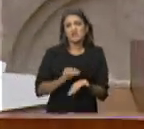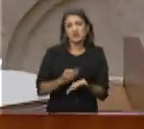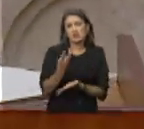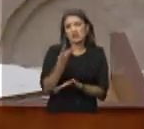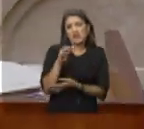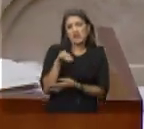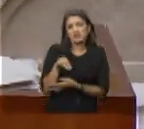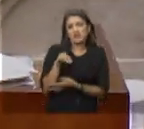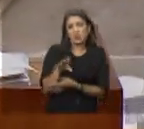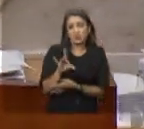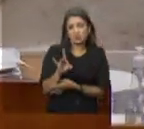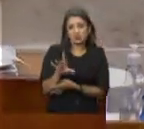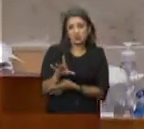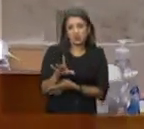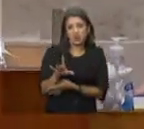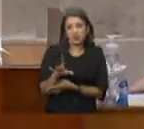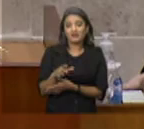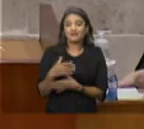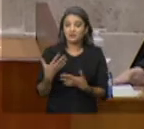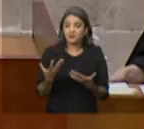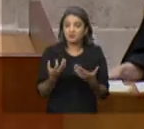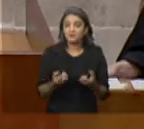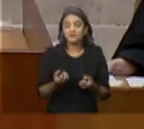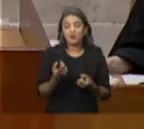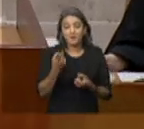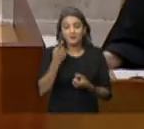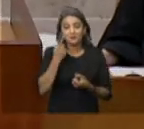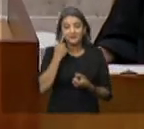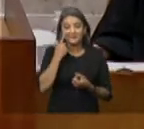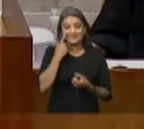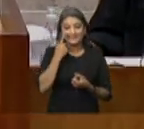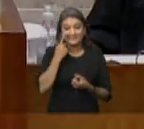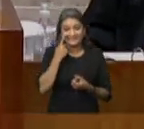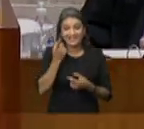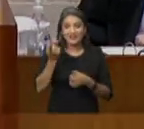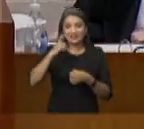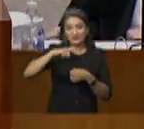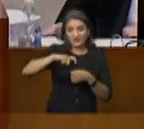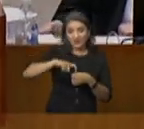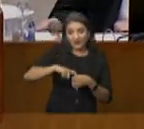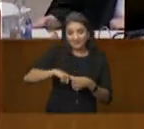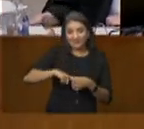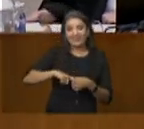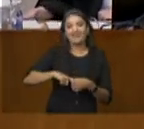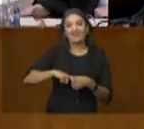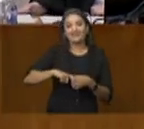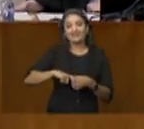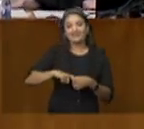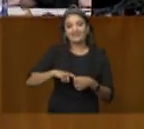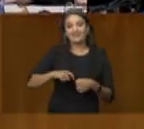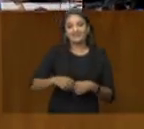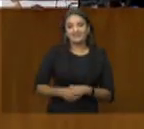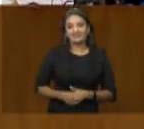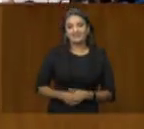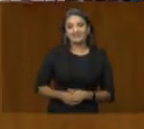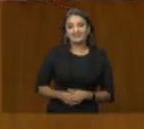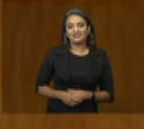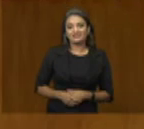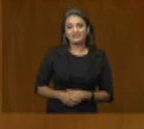minutos vamos observar no retorno esses três minutos para